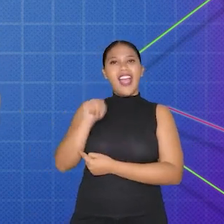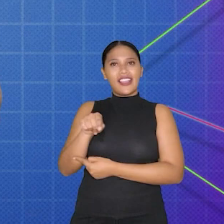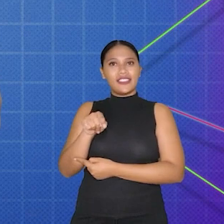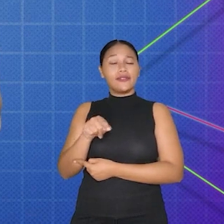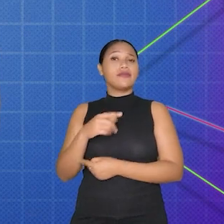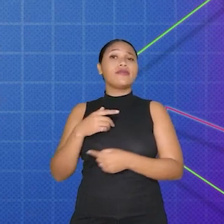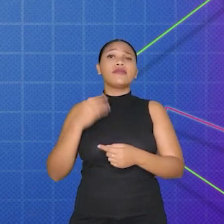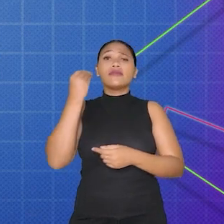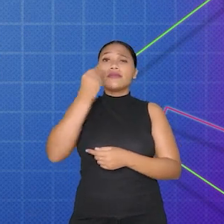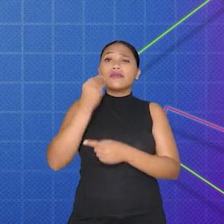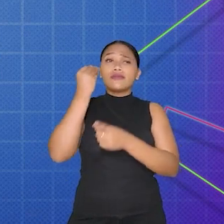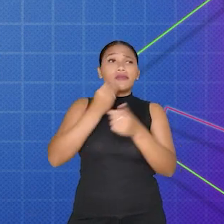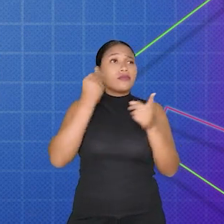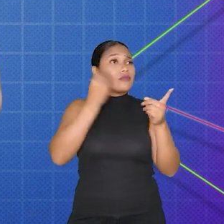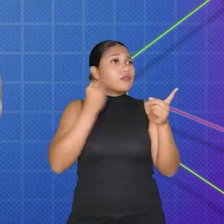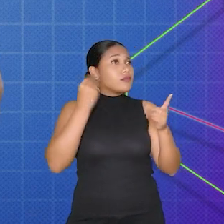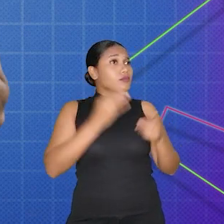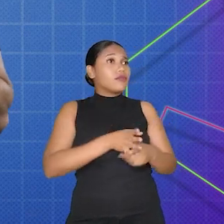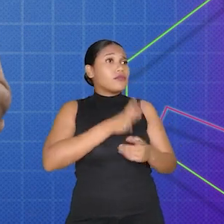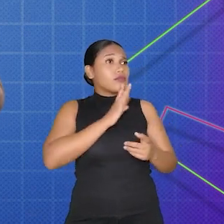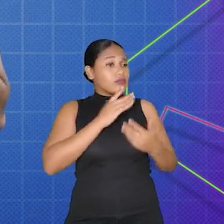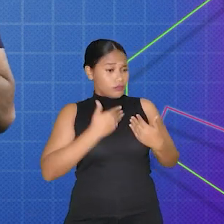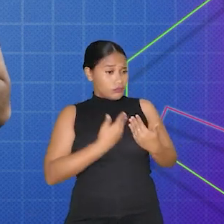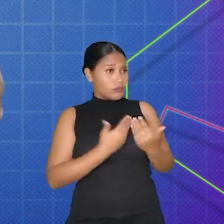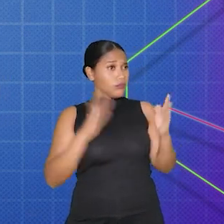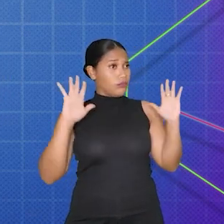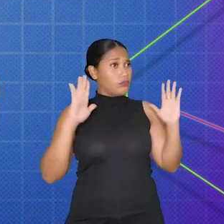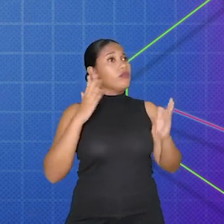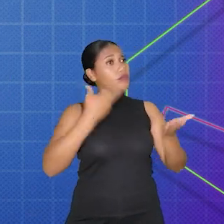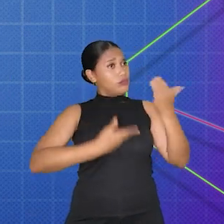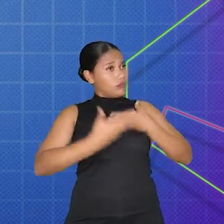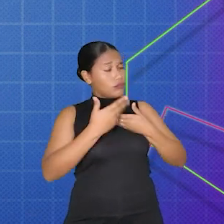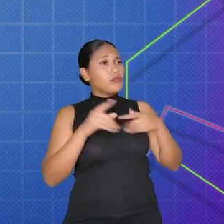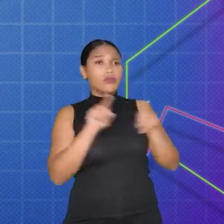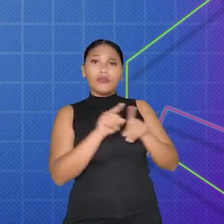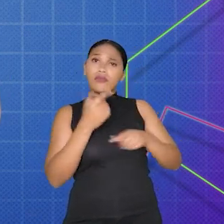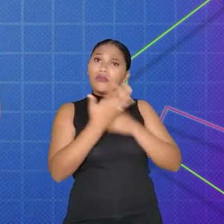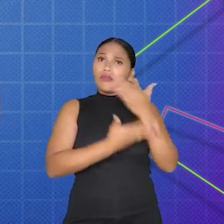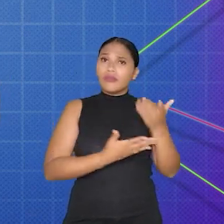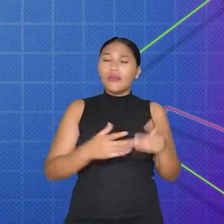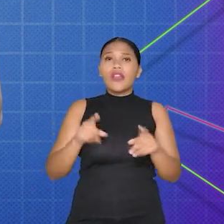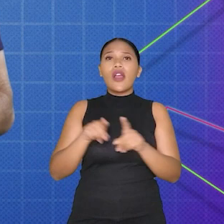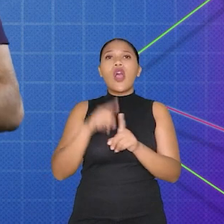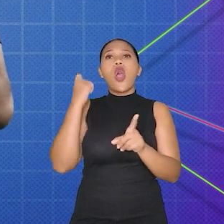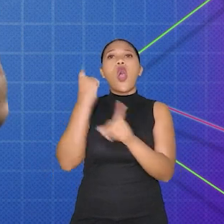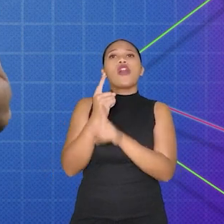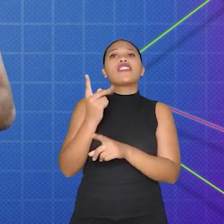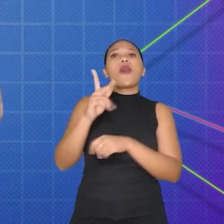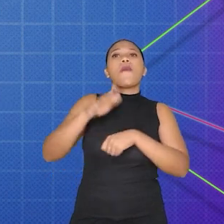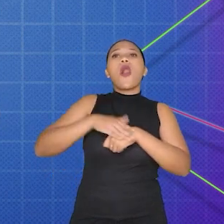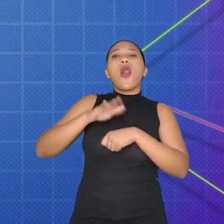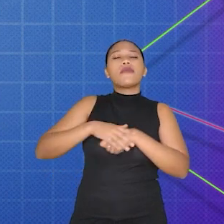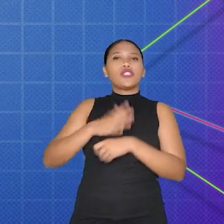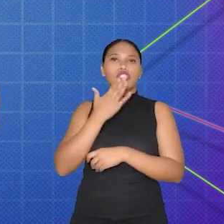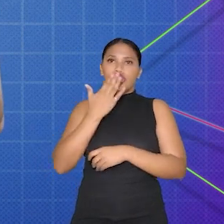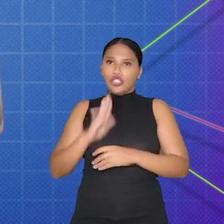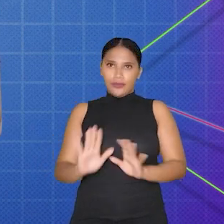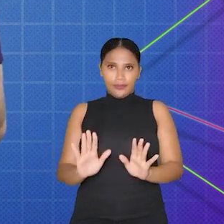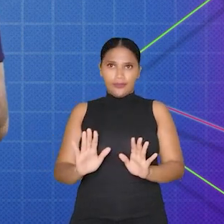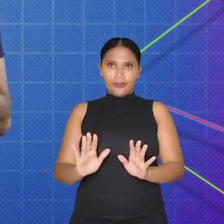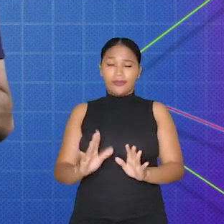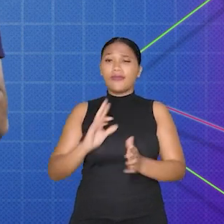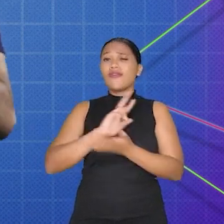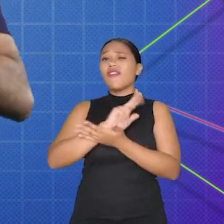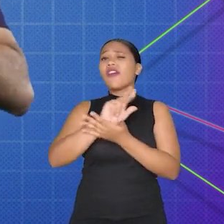art. Experimente com diferentes técnicas, estilos e paletas de cores para aprimorar suas habilidades e encontrar o seu próprio